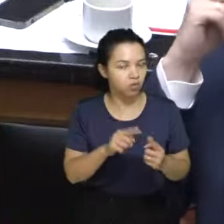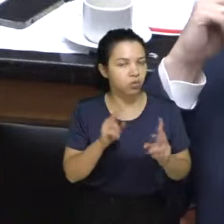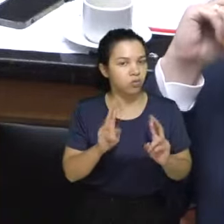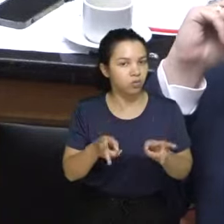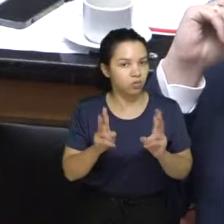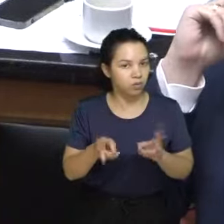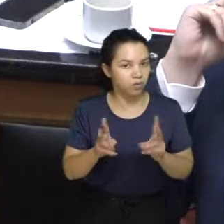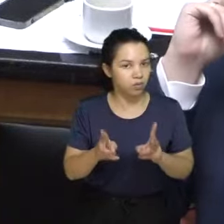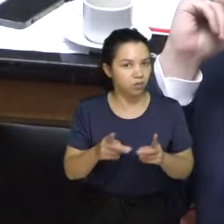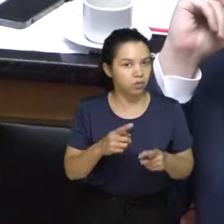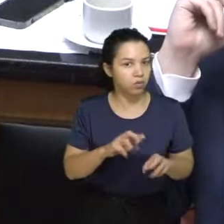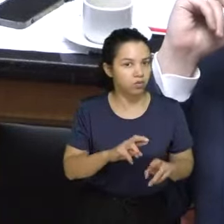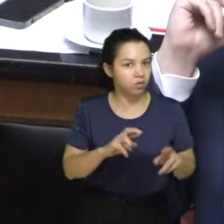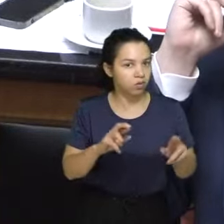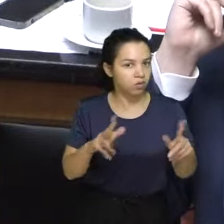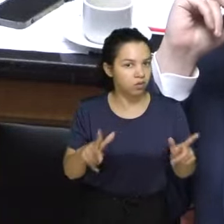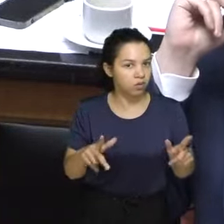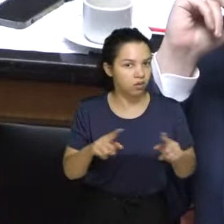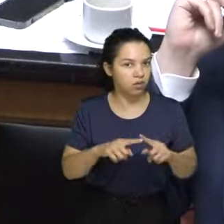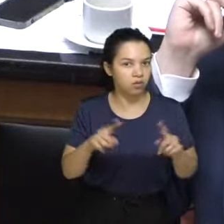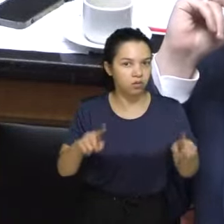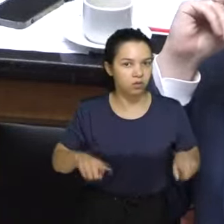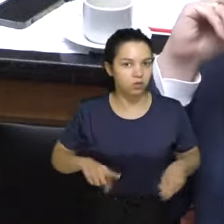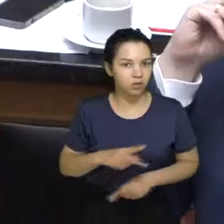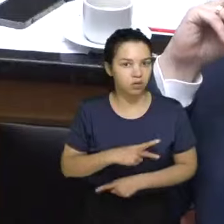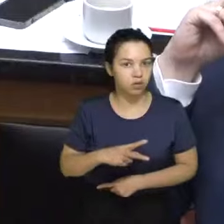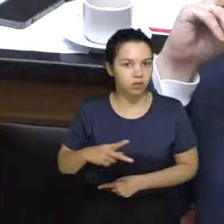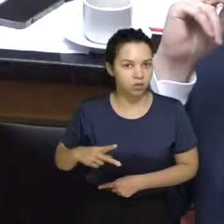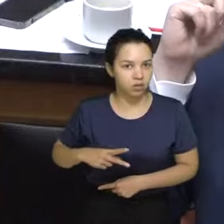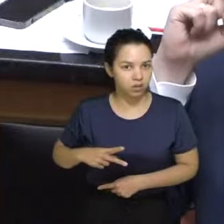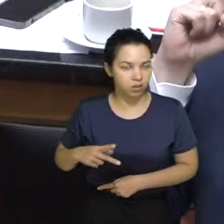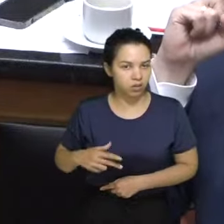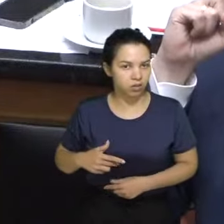que é diferente servidor público de servidor de iniciativa privada?